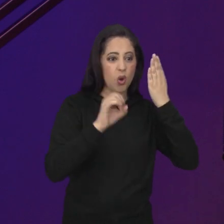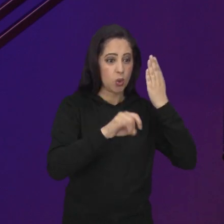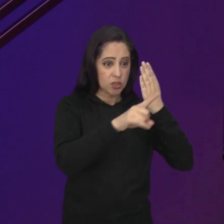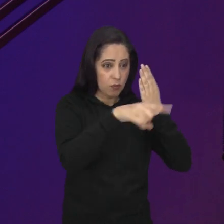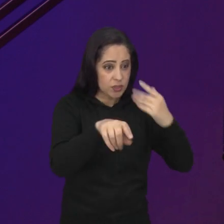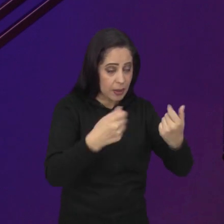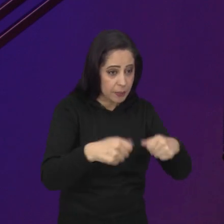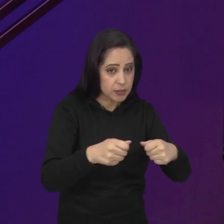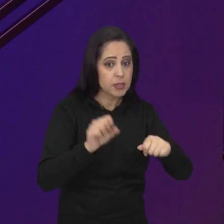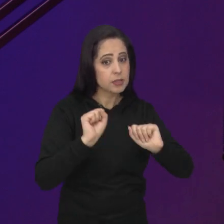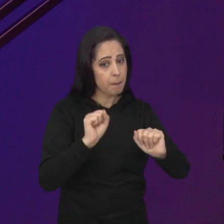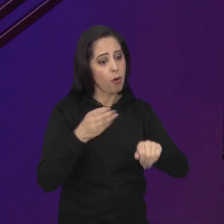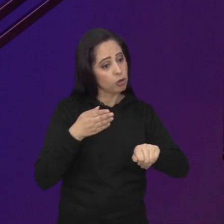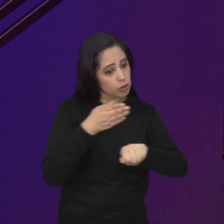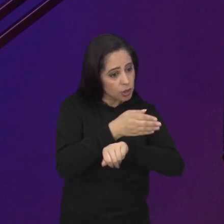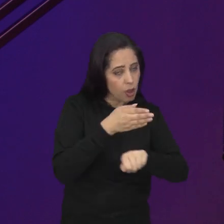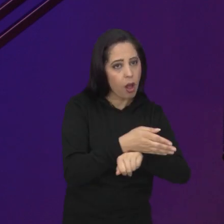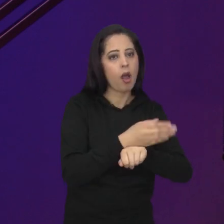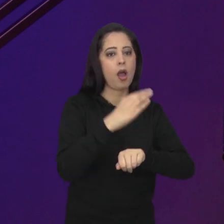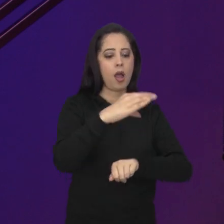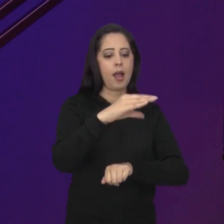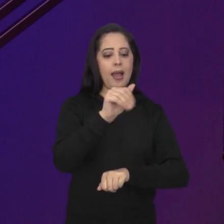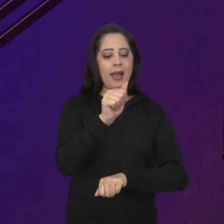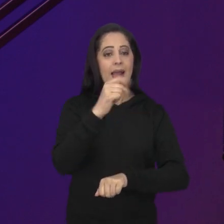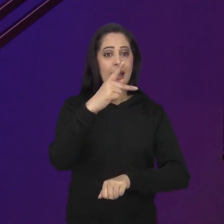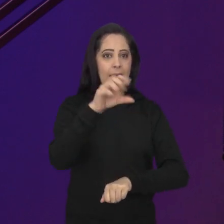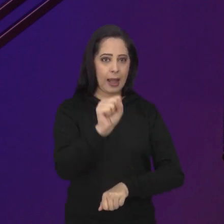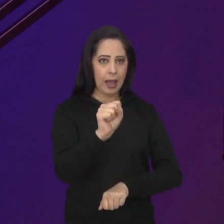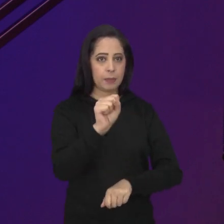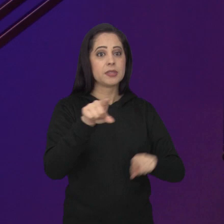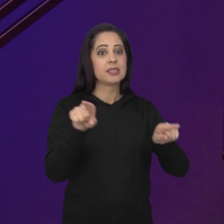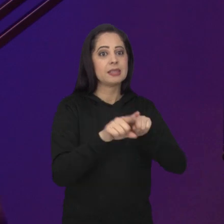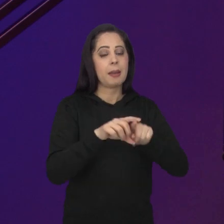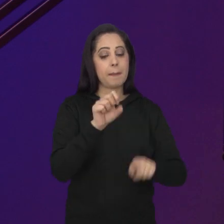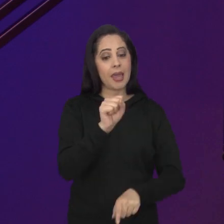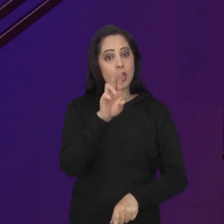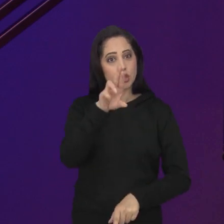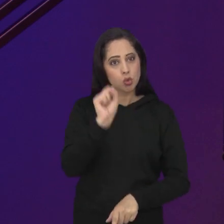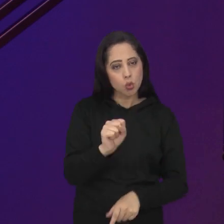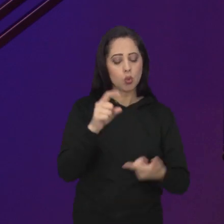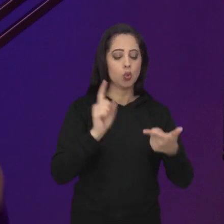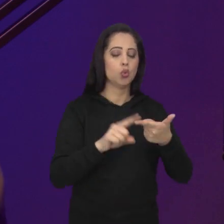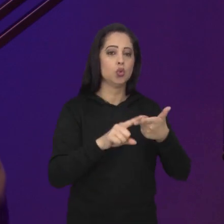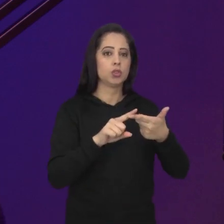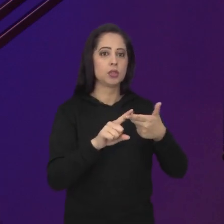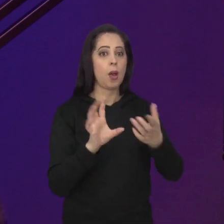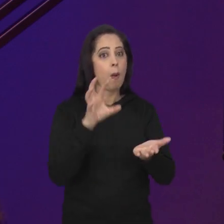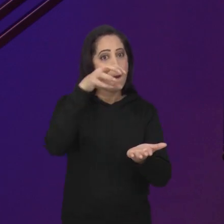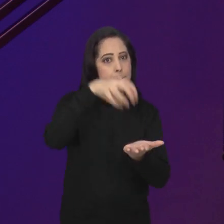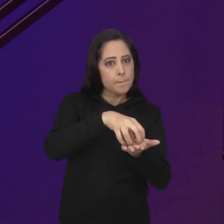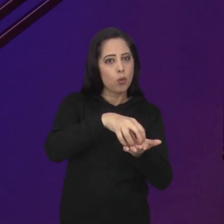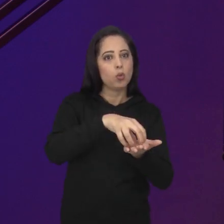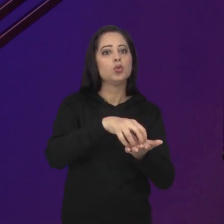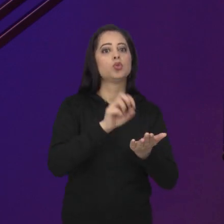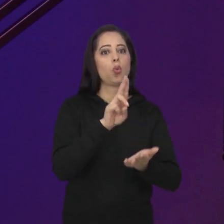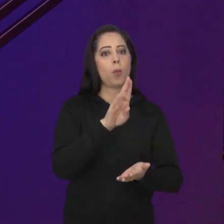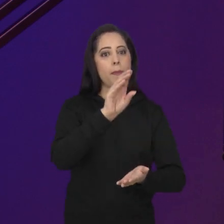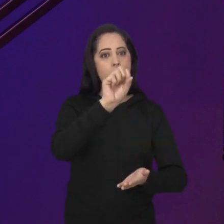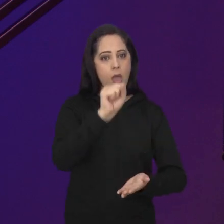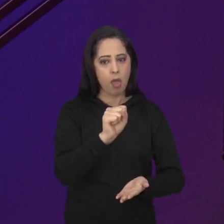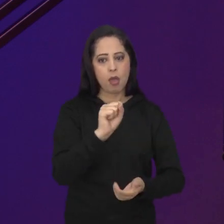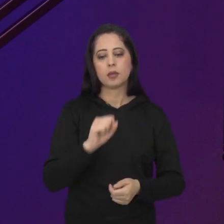pode procurar esse atendimento na sua cidade, pode procurar algum CAPS, pode procurar o SUS, um postinho, né, de